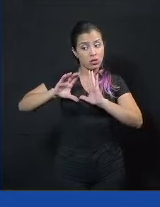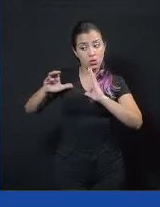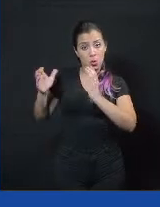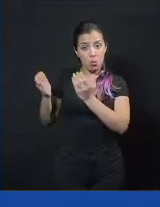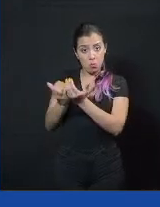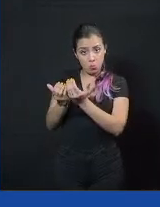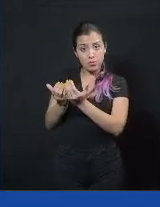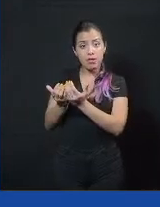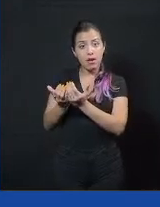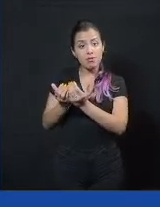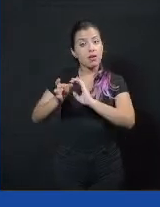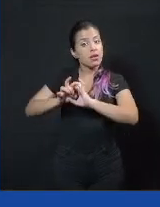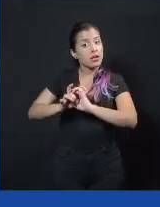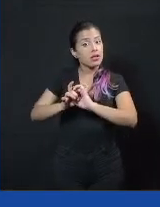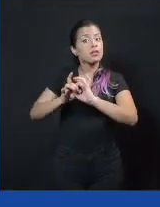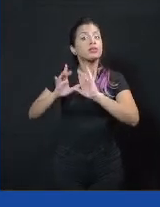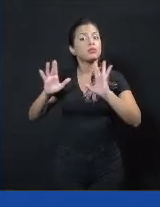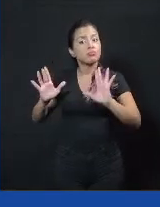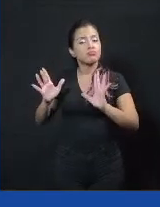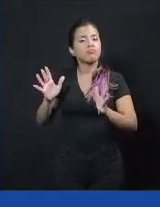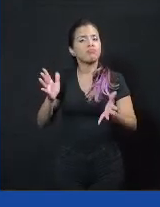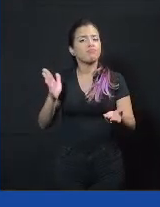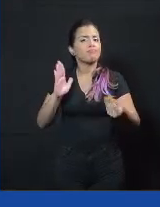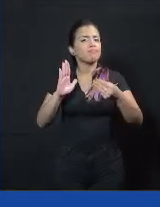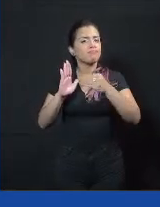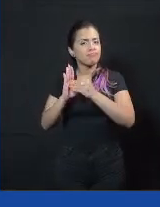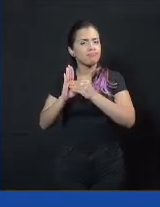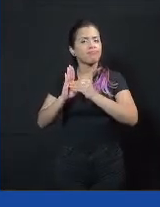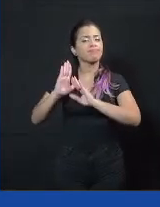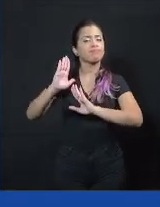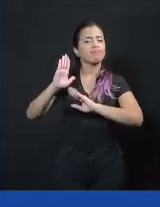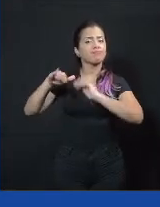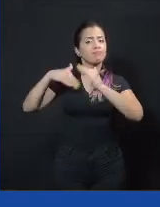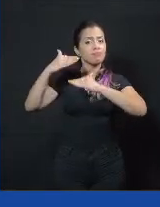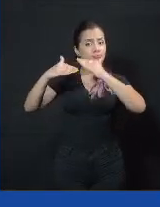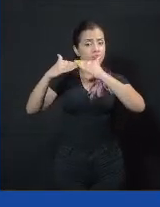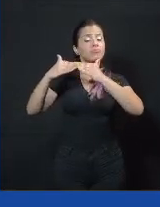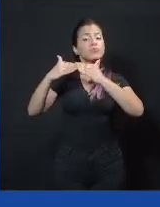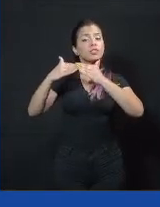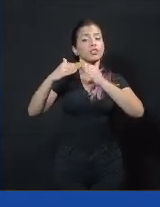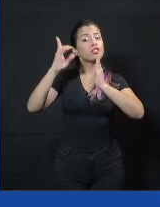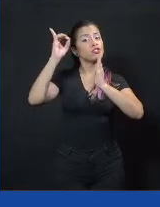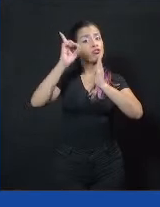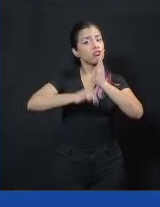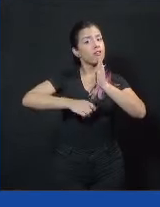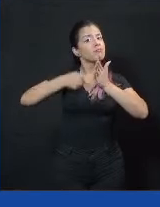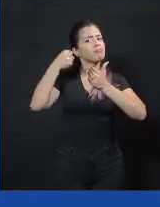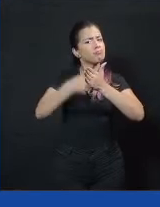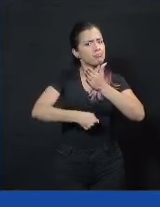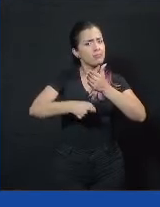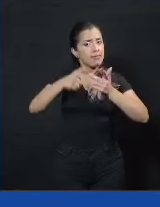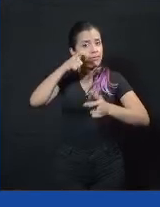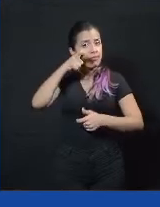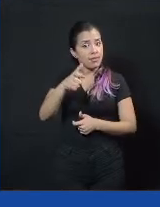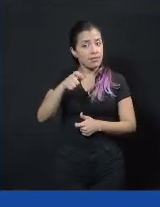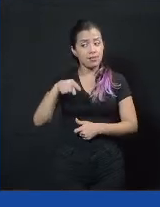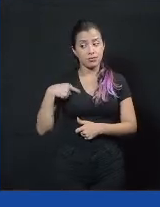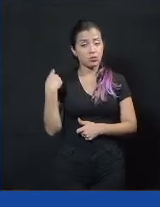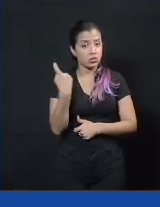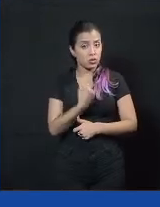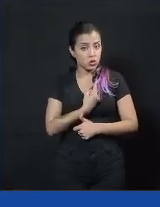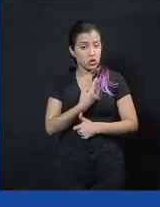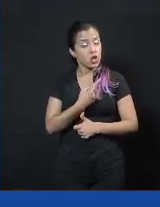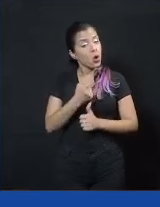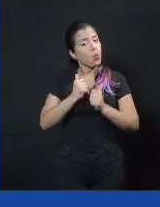a legitimidade de ingressarmos em juízo em defesa de nossos direitos e interesses com acompanhamento do